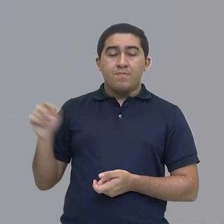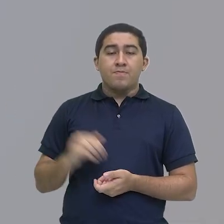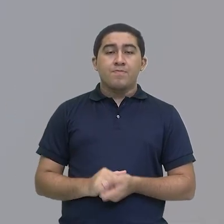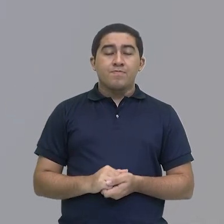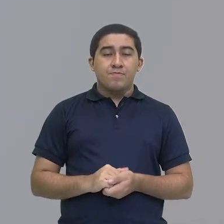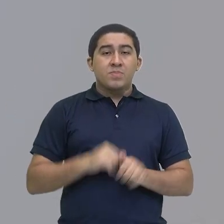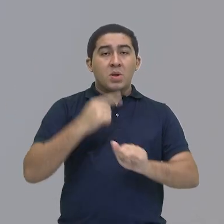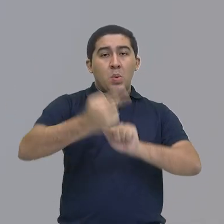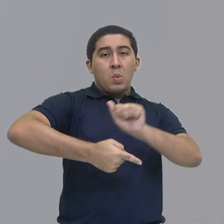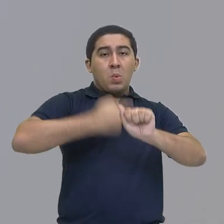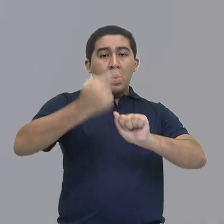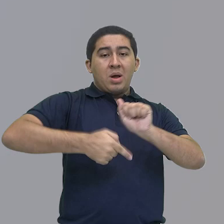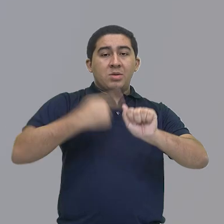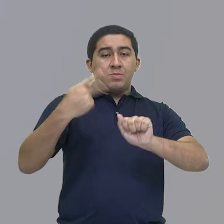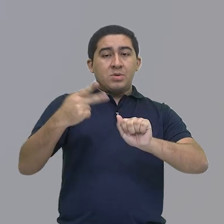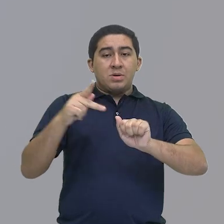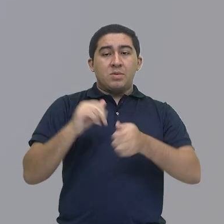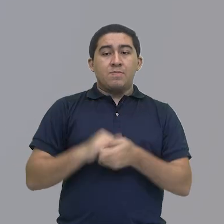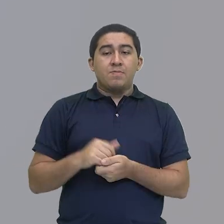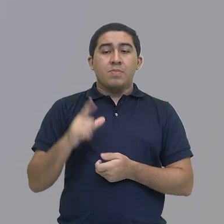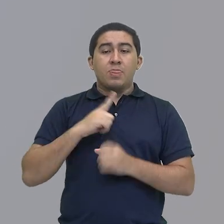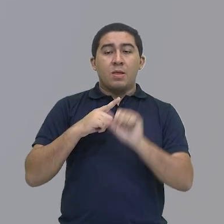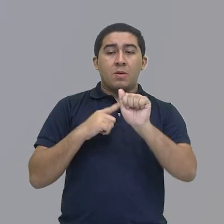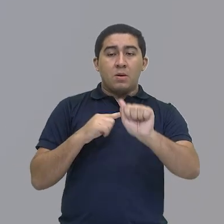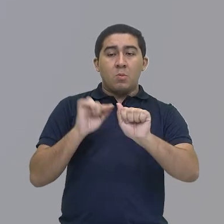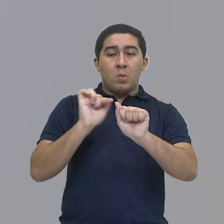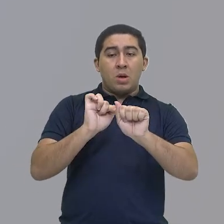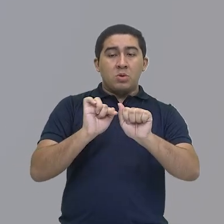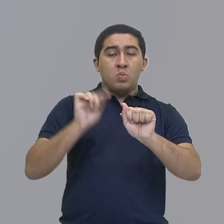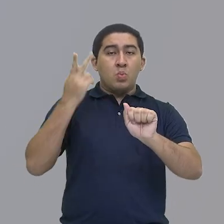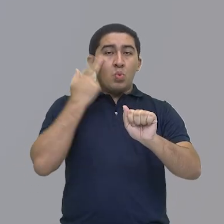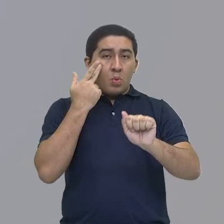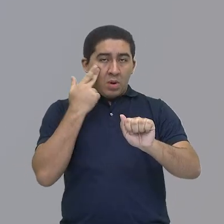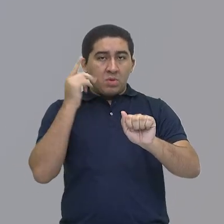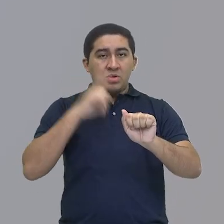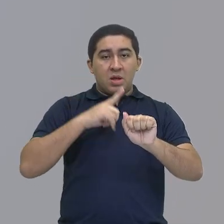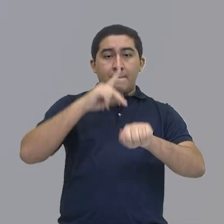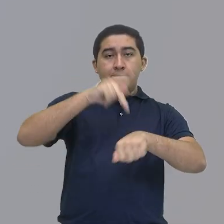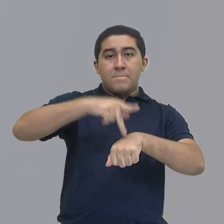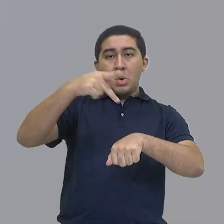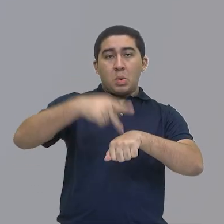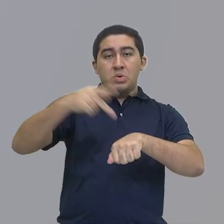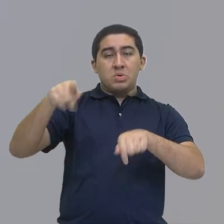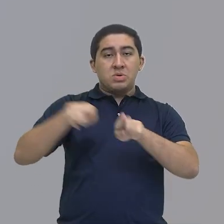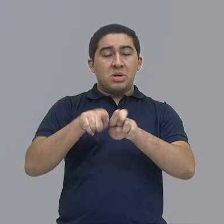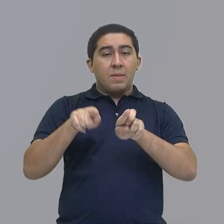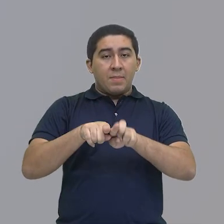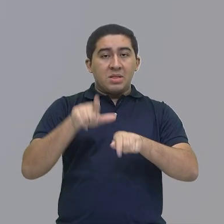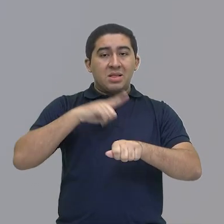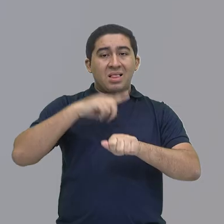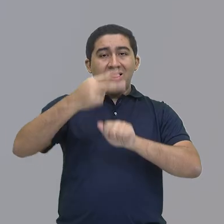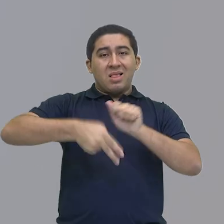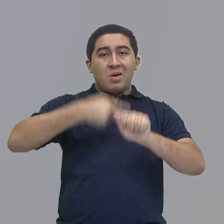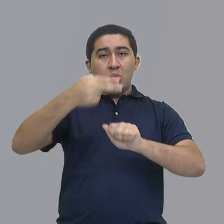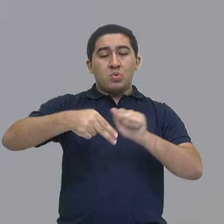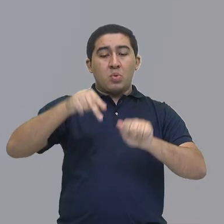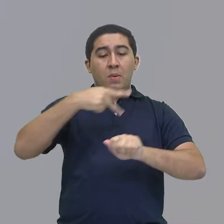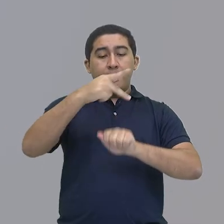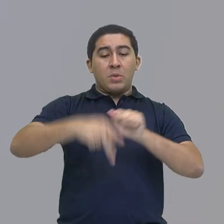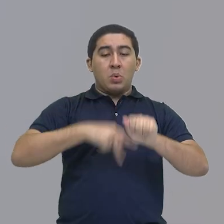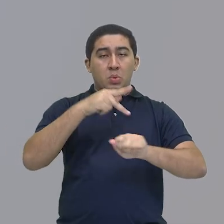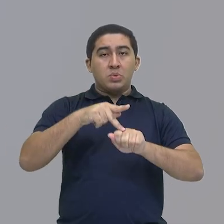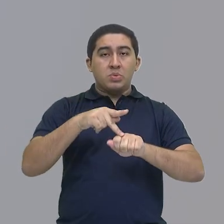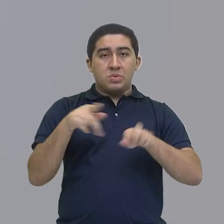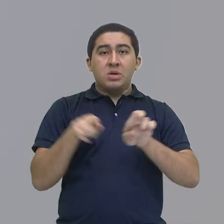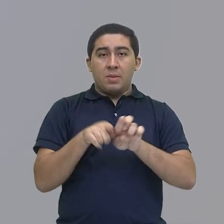Qual é? É aquele que tem um núcleo com prótons e nêutrons, que é aquele que ele aperfeiçoou do átomo de Rutherford. E